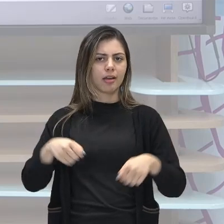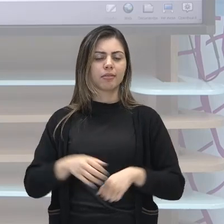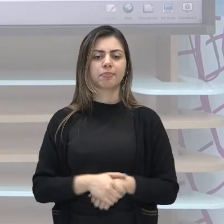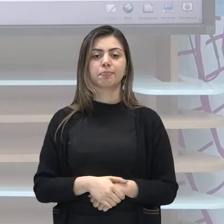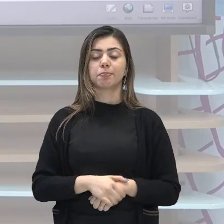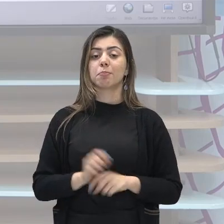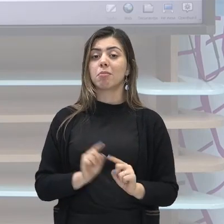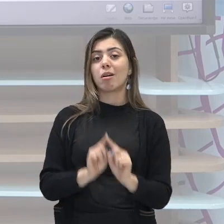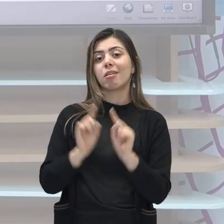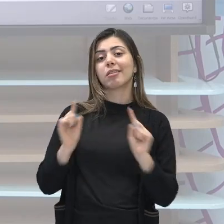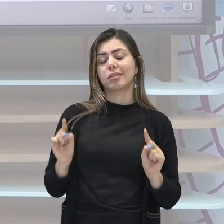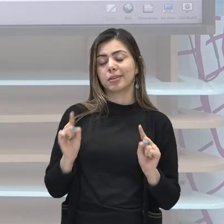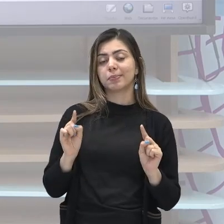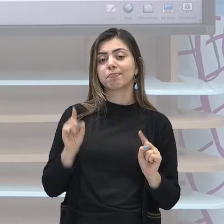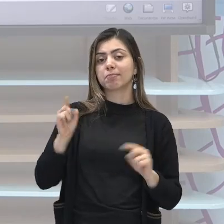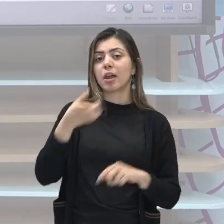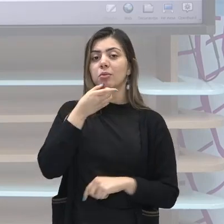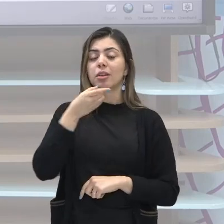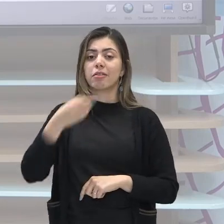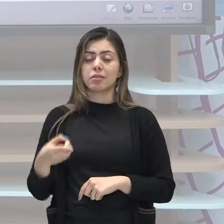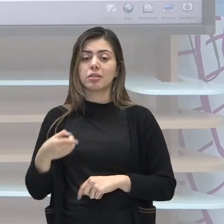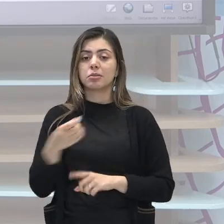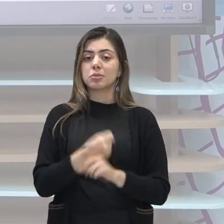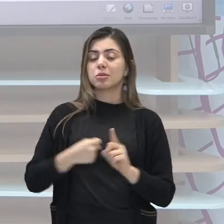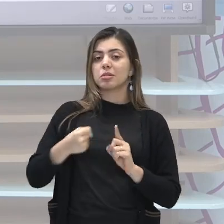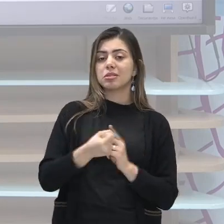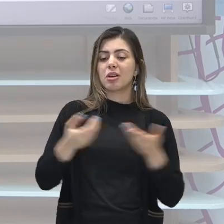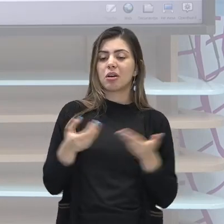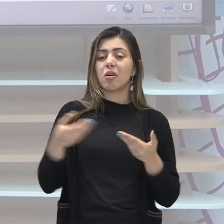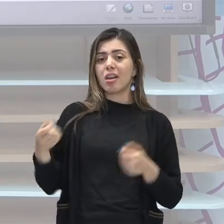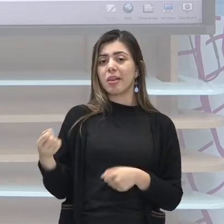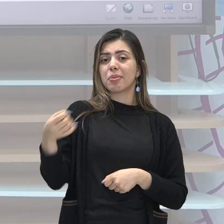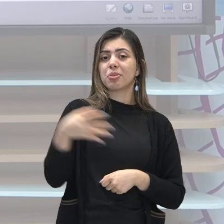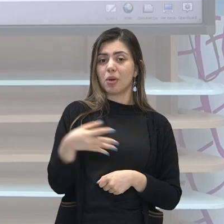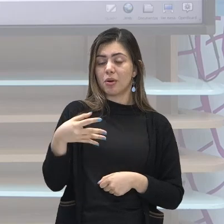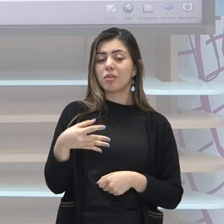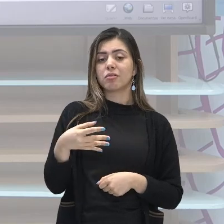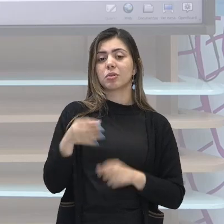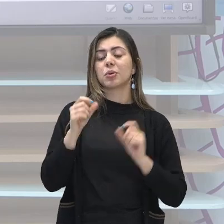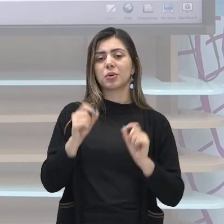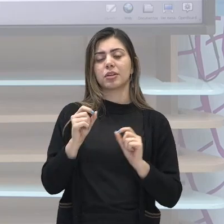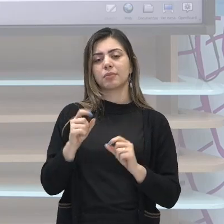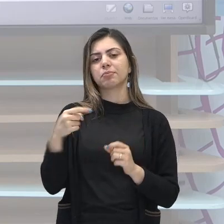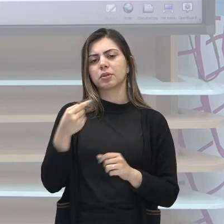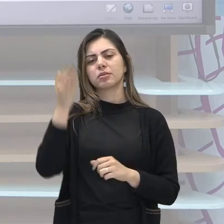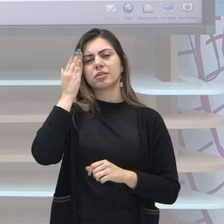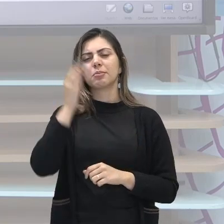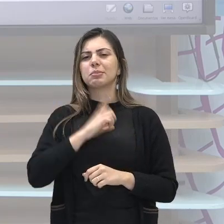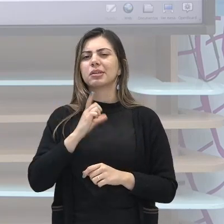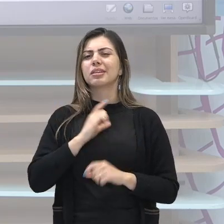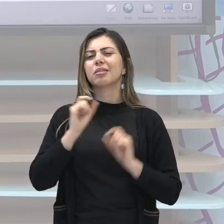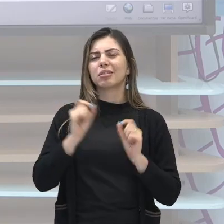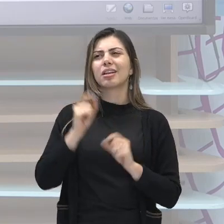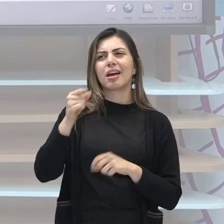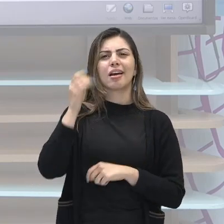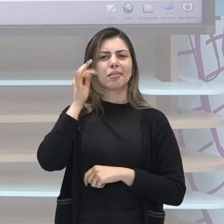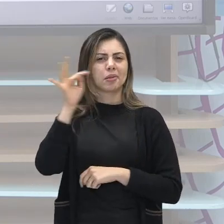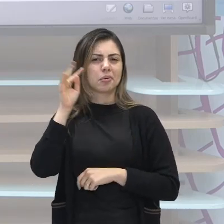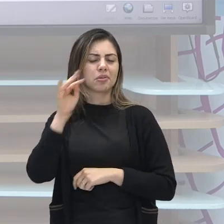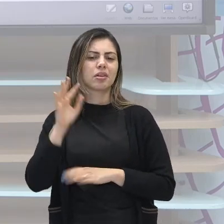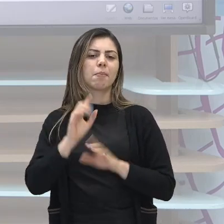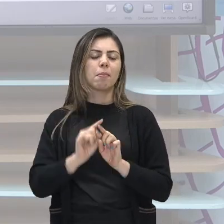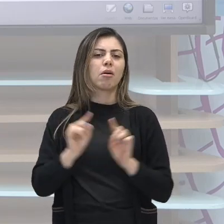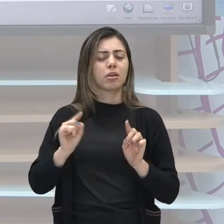Mas, né, o darwinismo implementa conjuntamente, né, não só com a questão ideológica, mas também com a